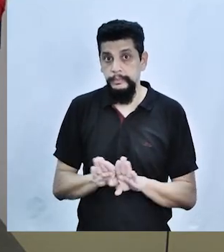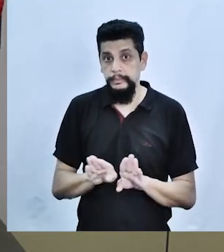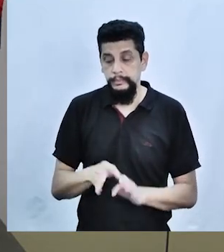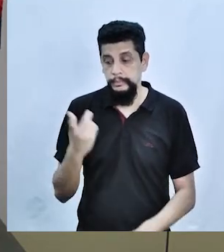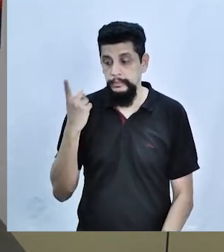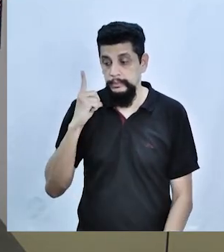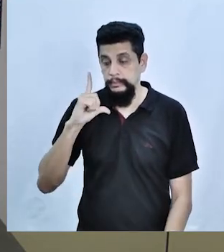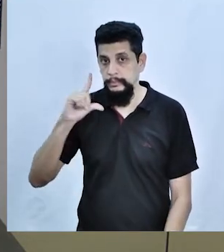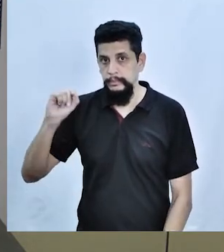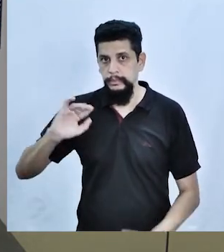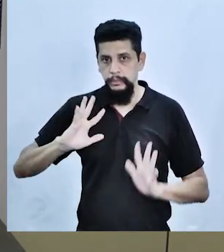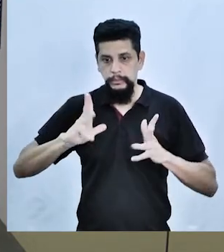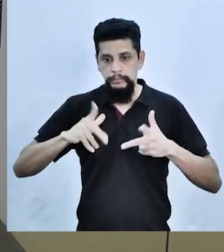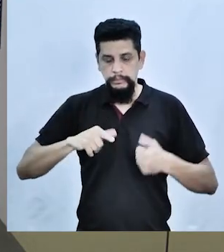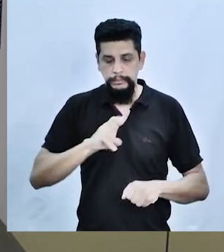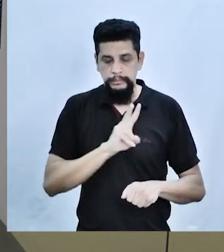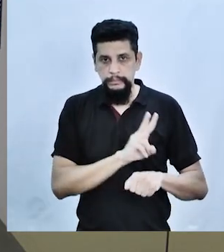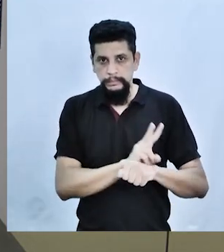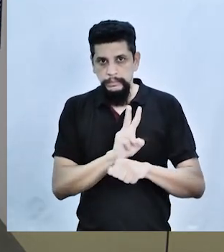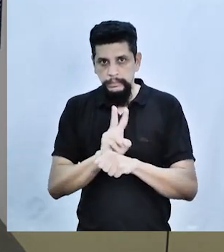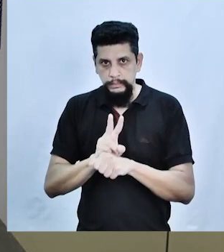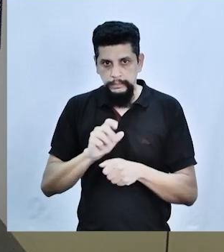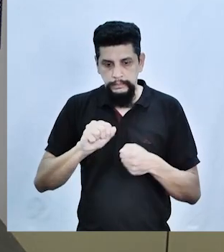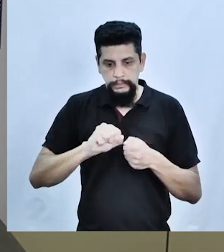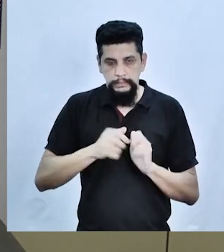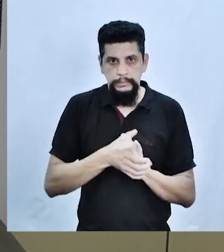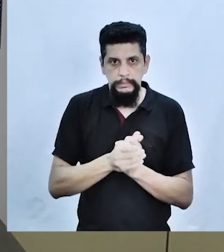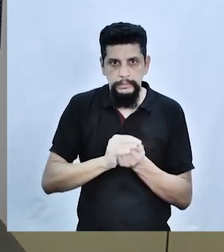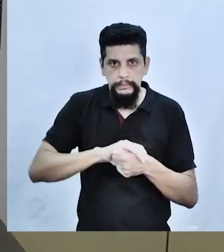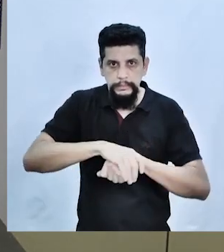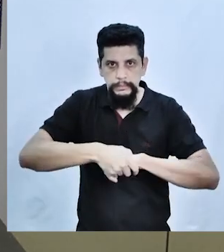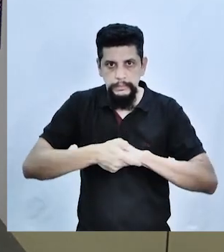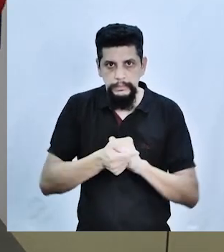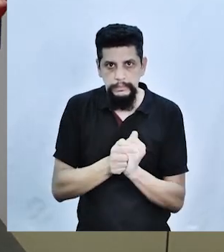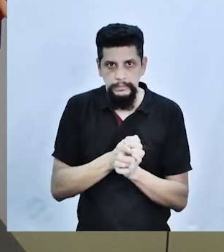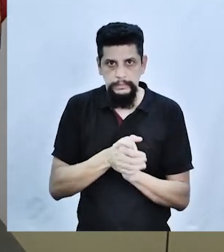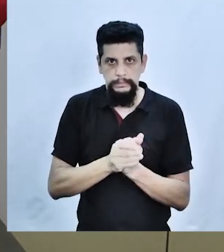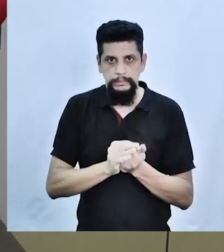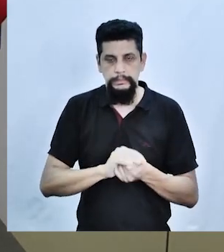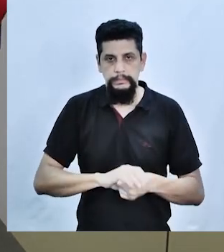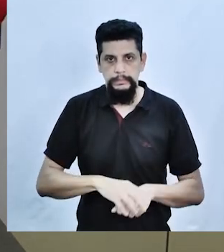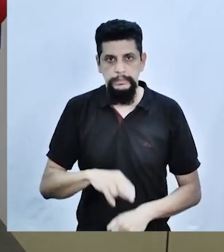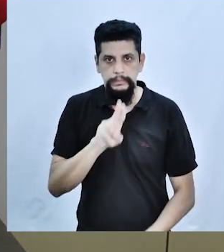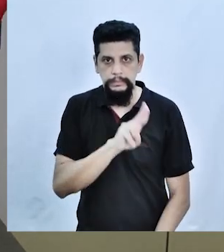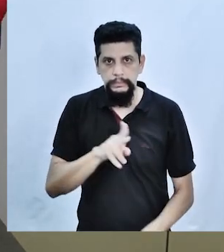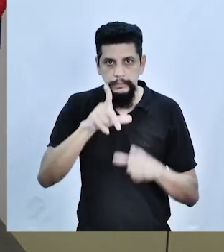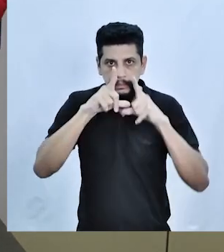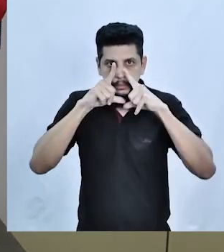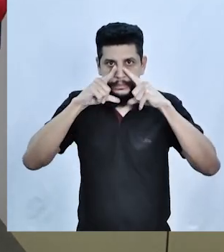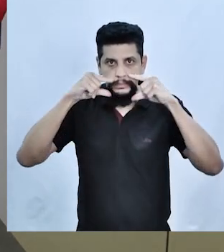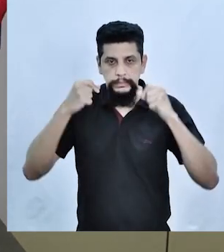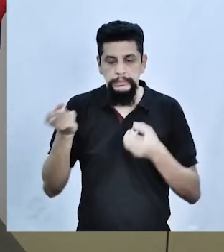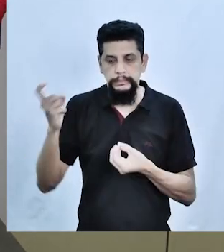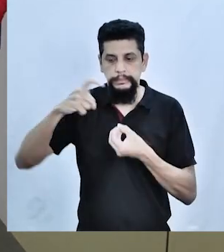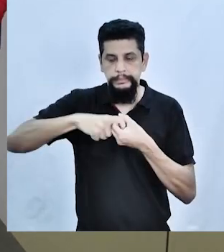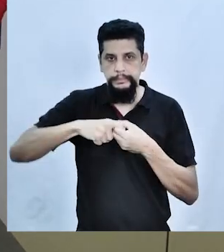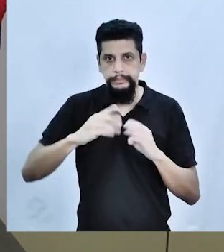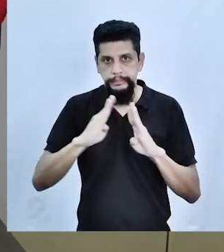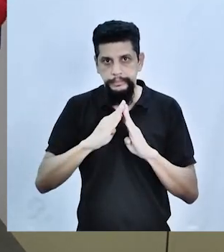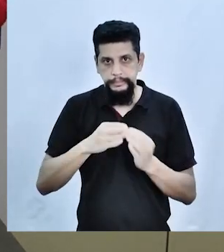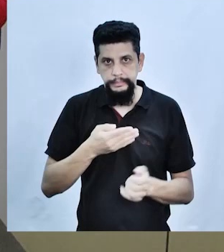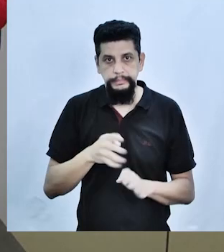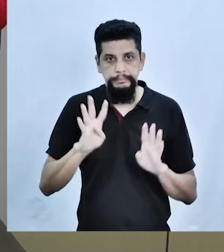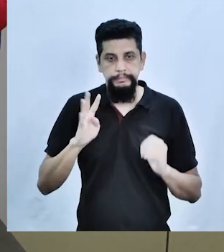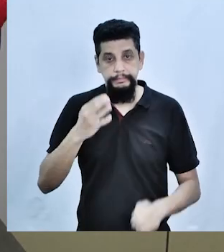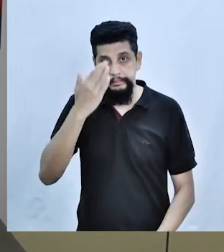Então a gente também vai sair, mas com todo cuidado, fazendo a higiene das mãos e usando a máscara para ir para casa.